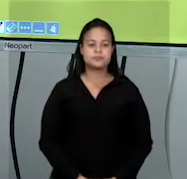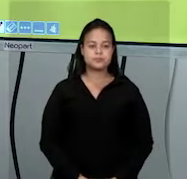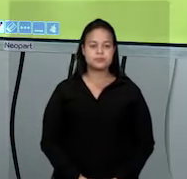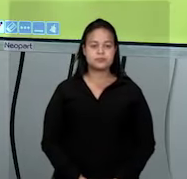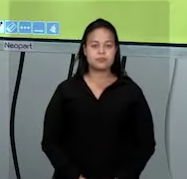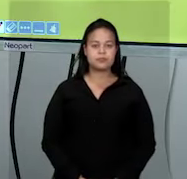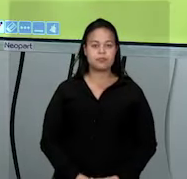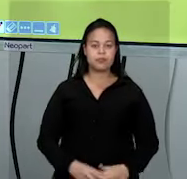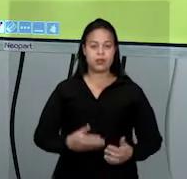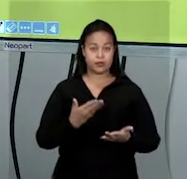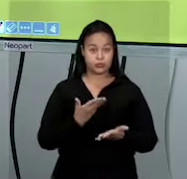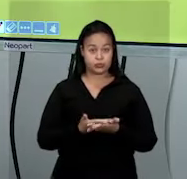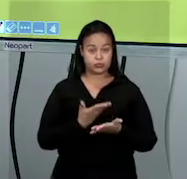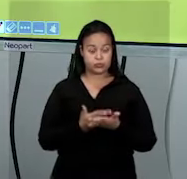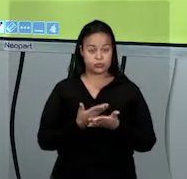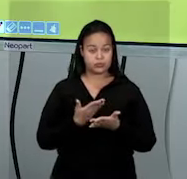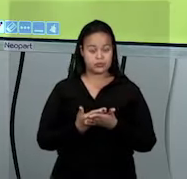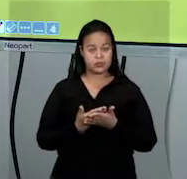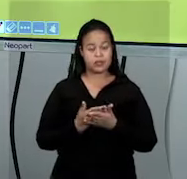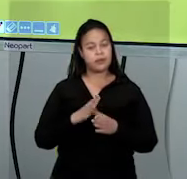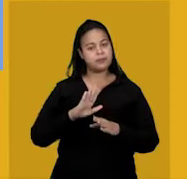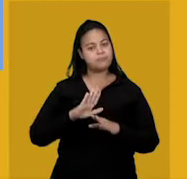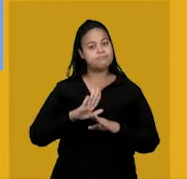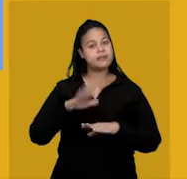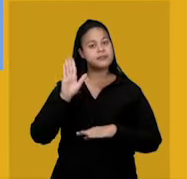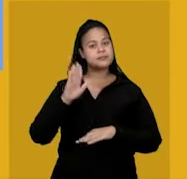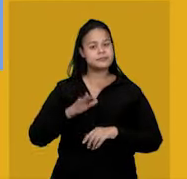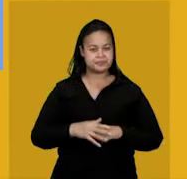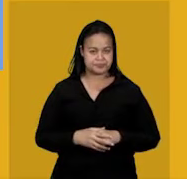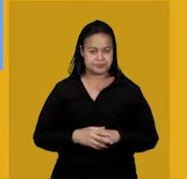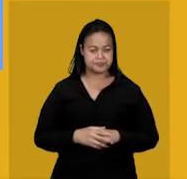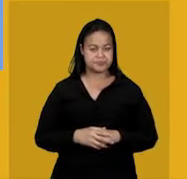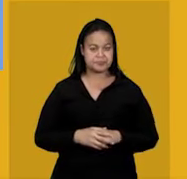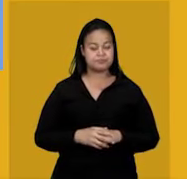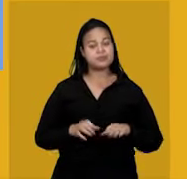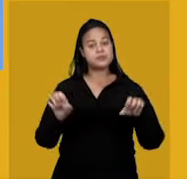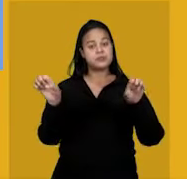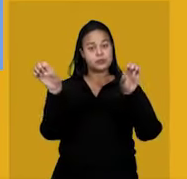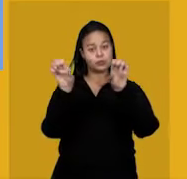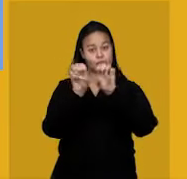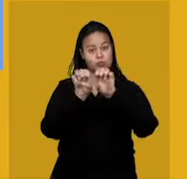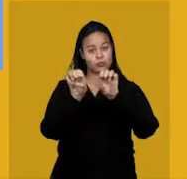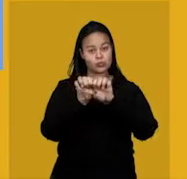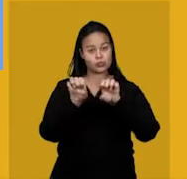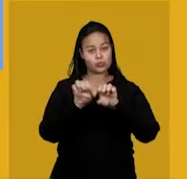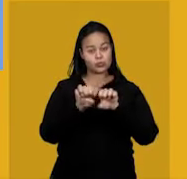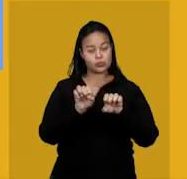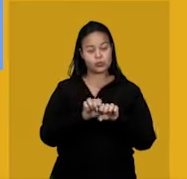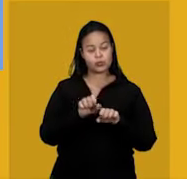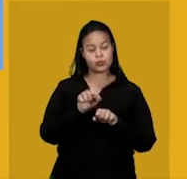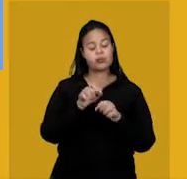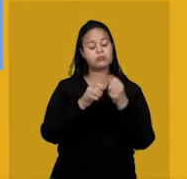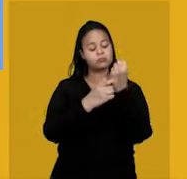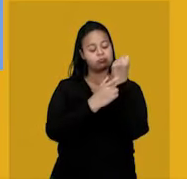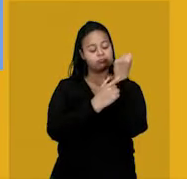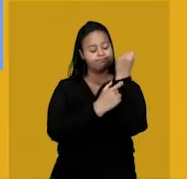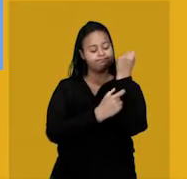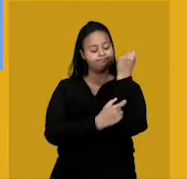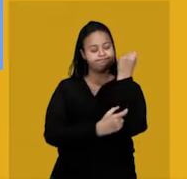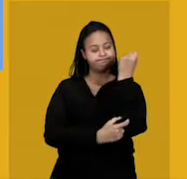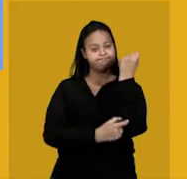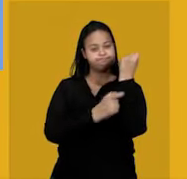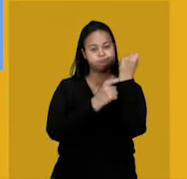Então, vamos estudar um pouco mais sobre os nervos? Os nervos são estruturas formadas por feixes de fibras nervosas, que